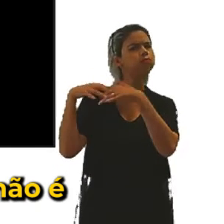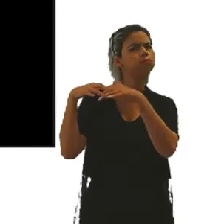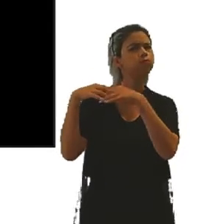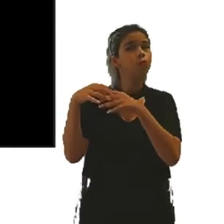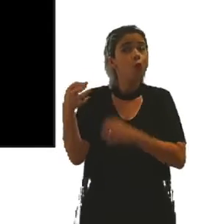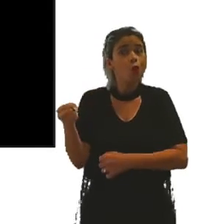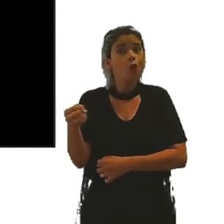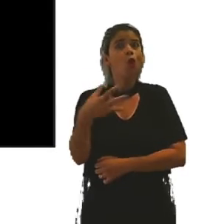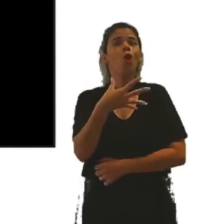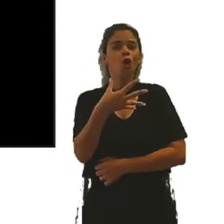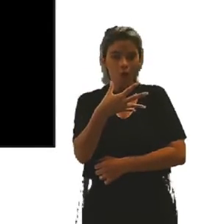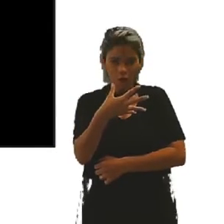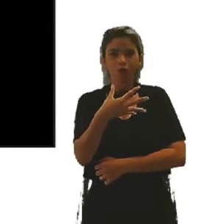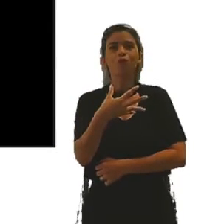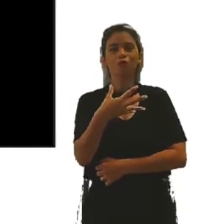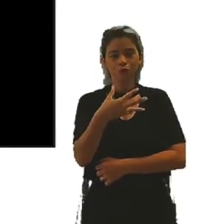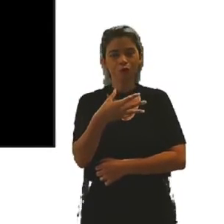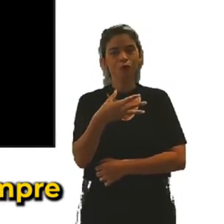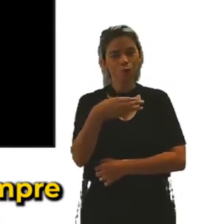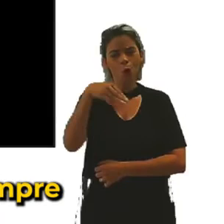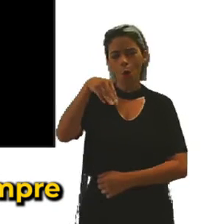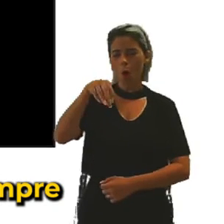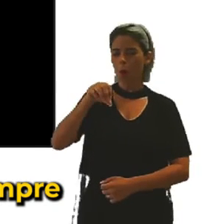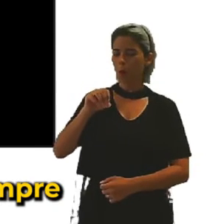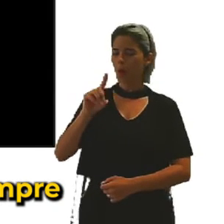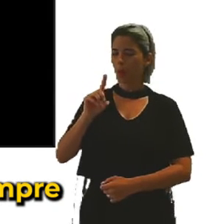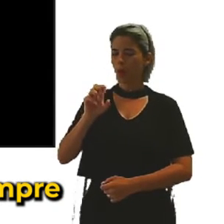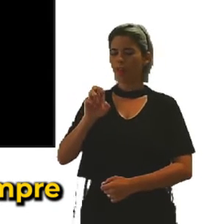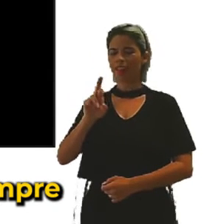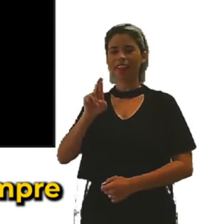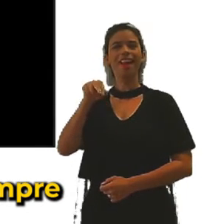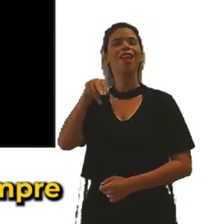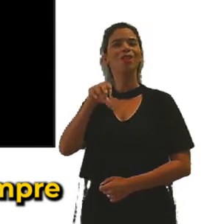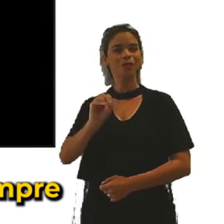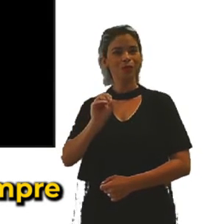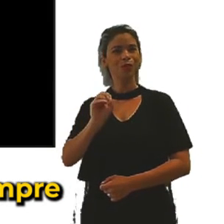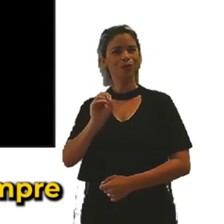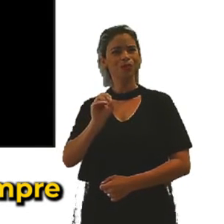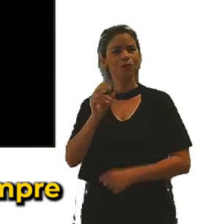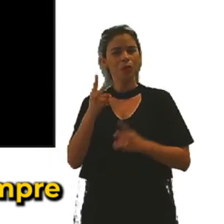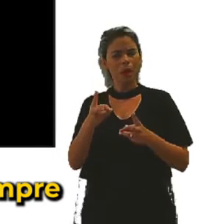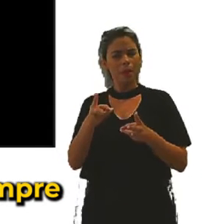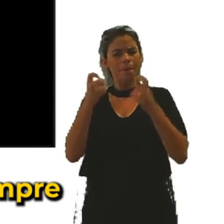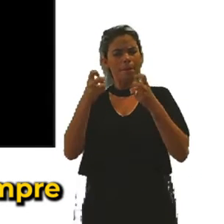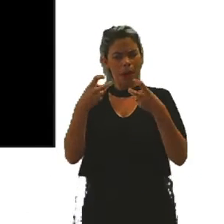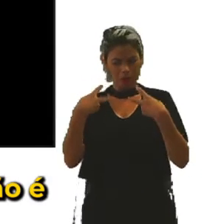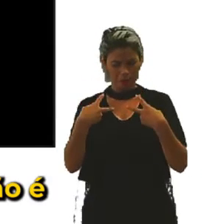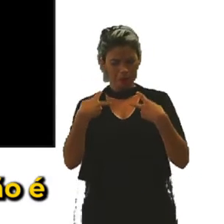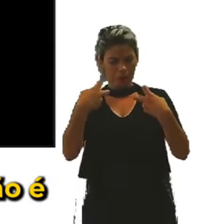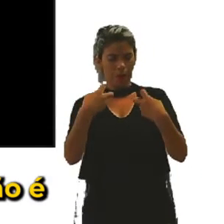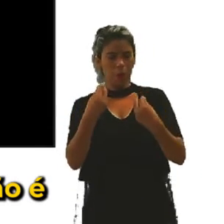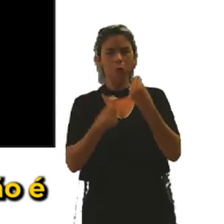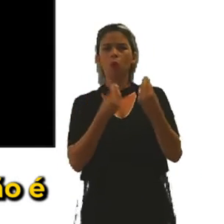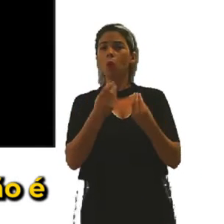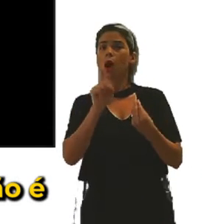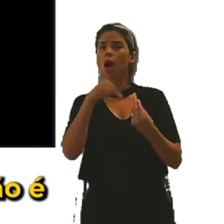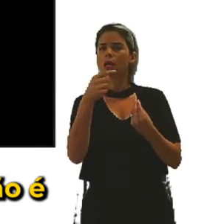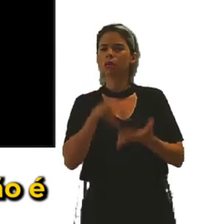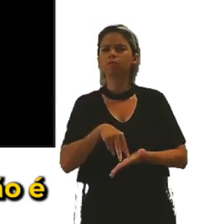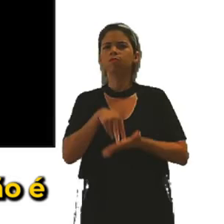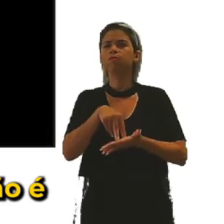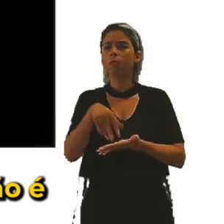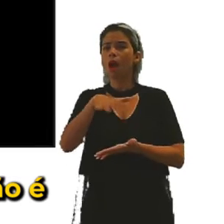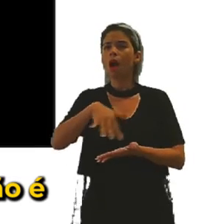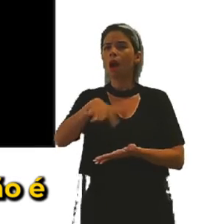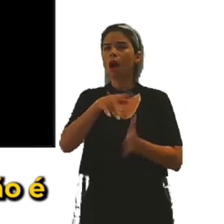moderno, não é? Essas nossas percepções, né, em que nós sempre estamos frente a